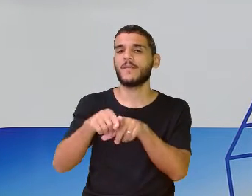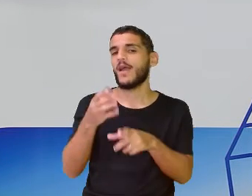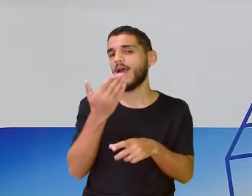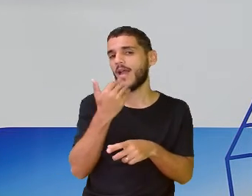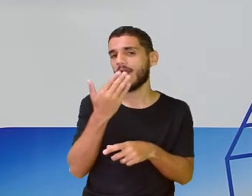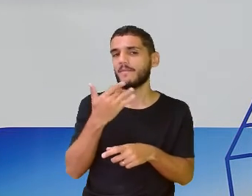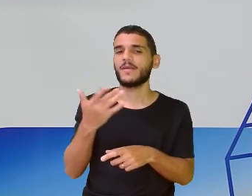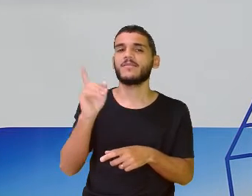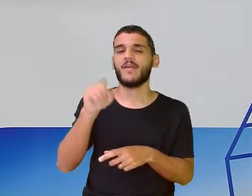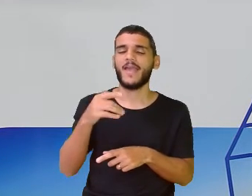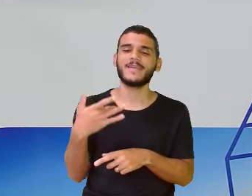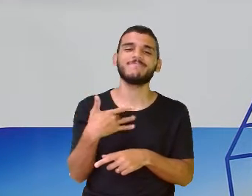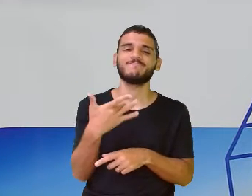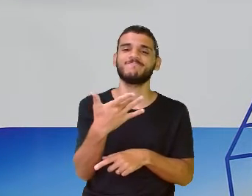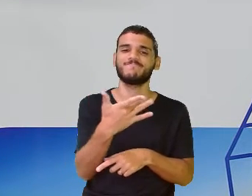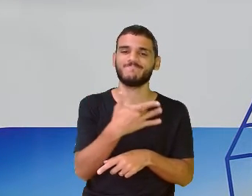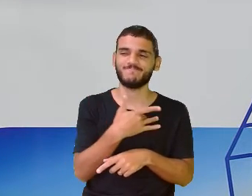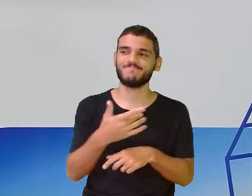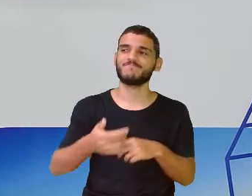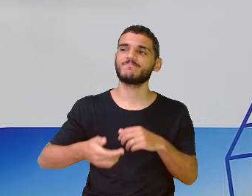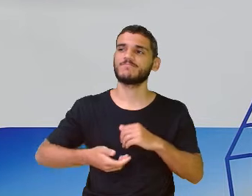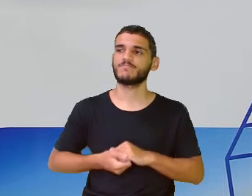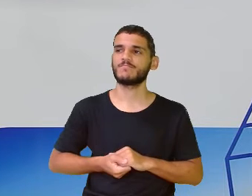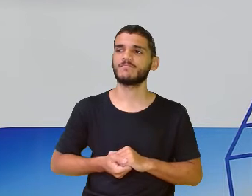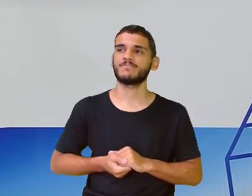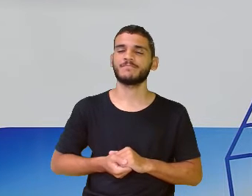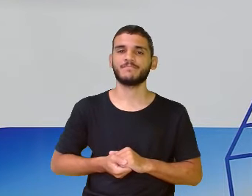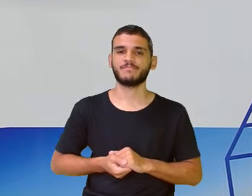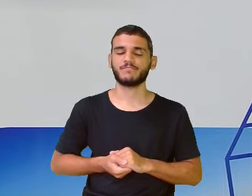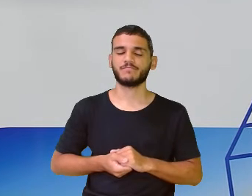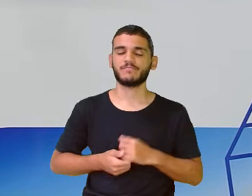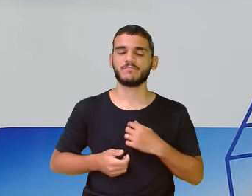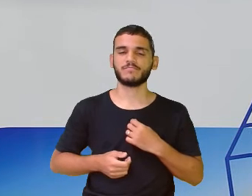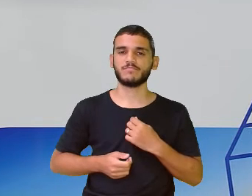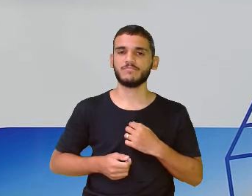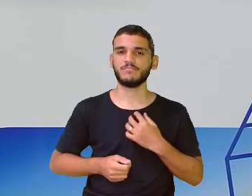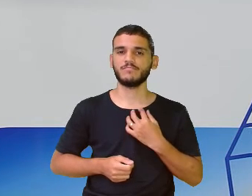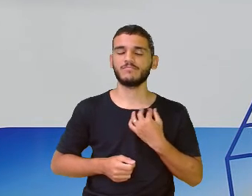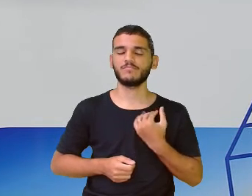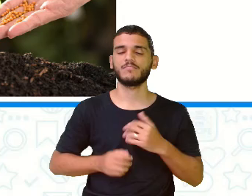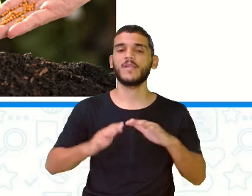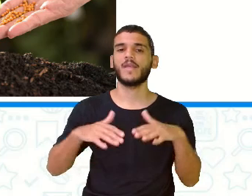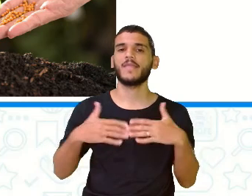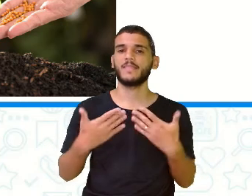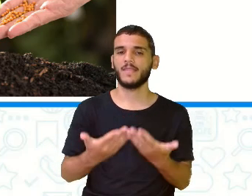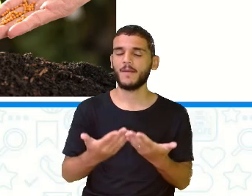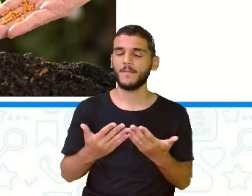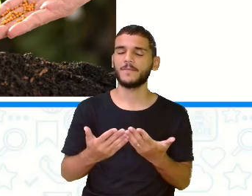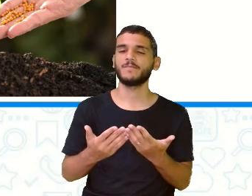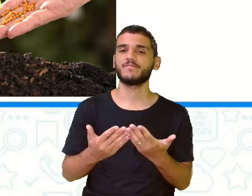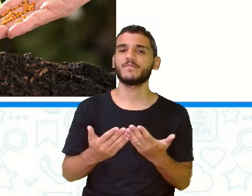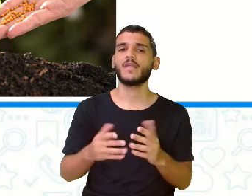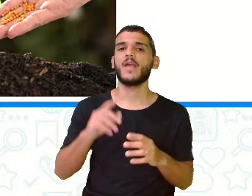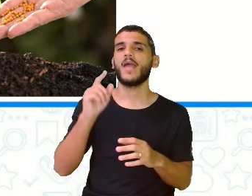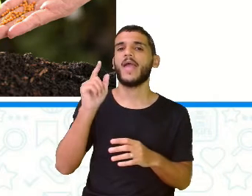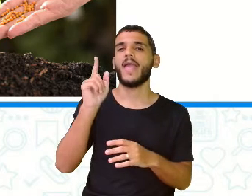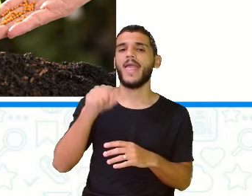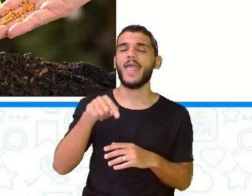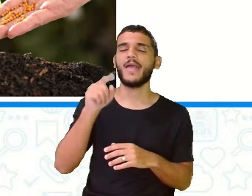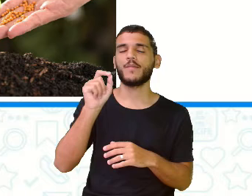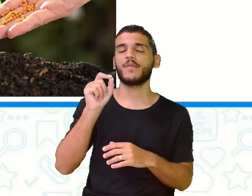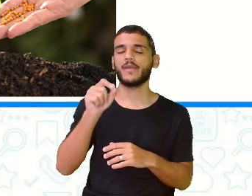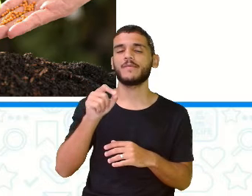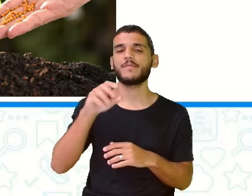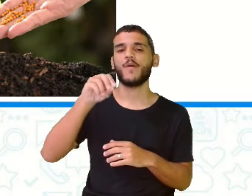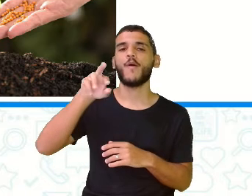ser muito mais saudável. Além disso, olha o que eu disse aqui, o produto orgânico também